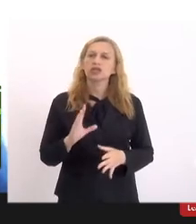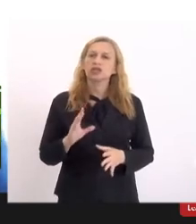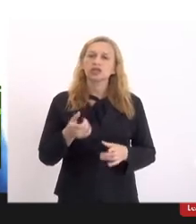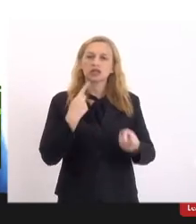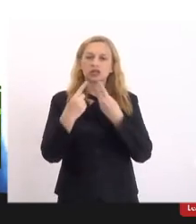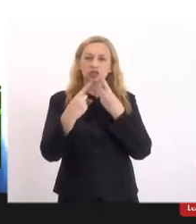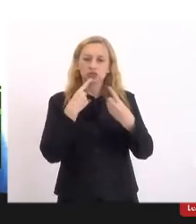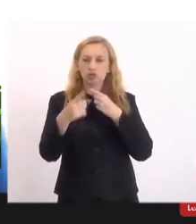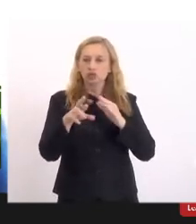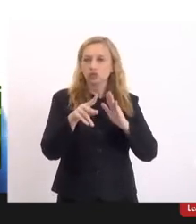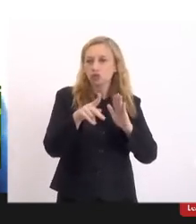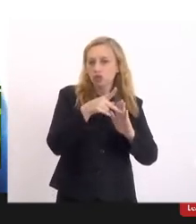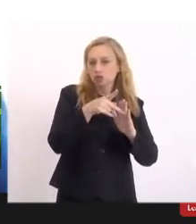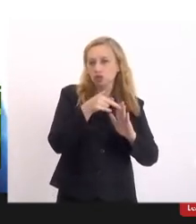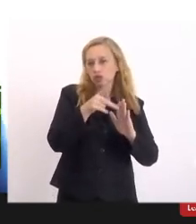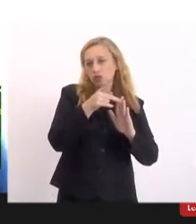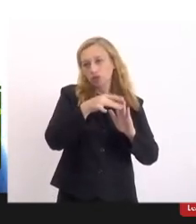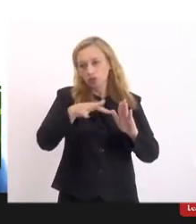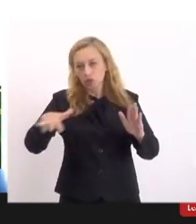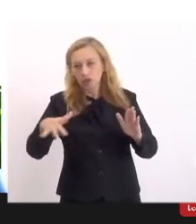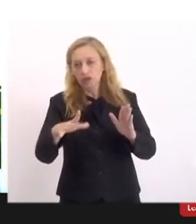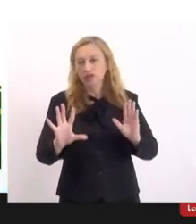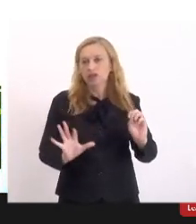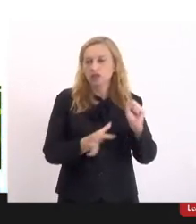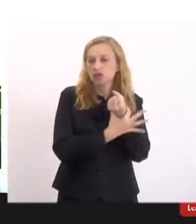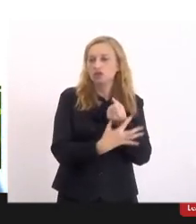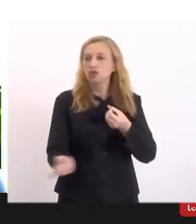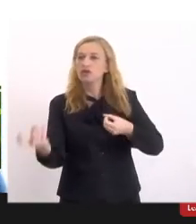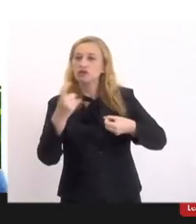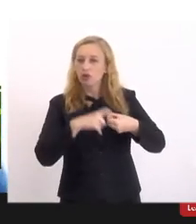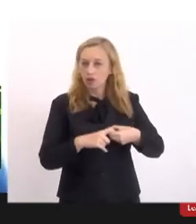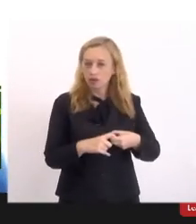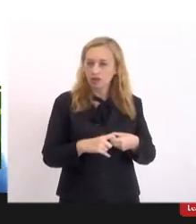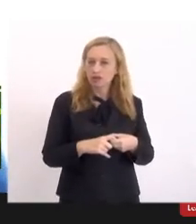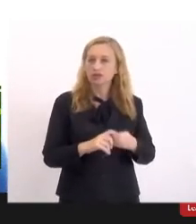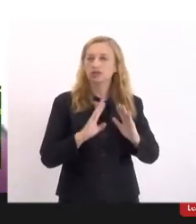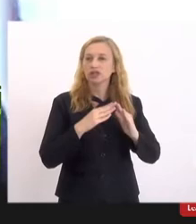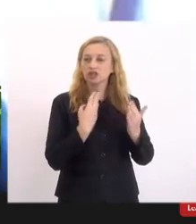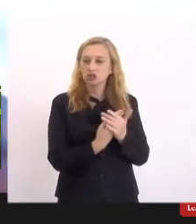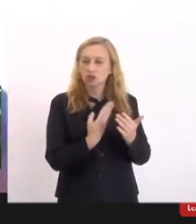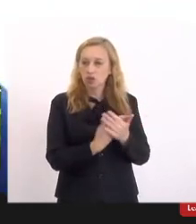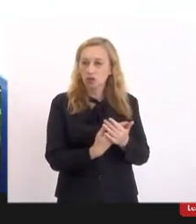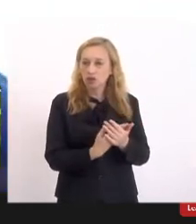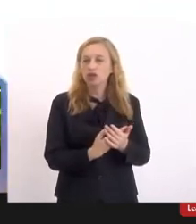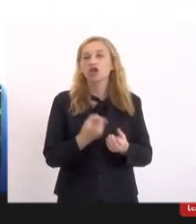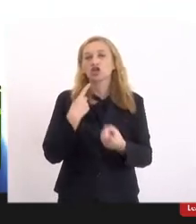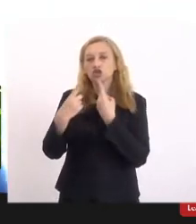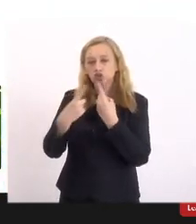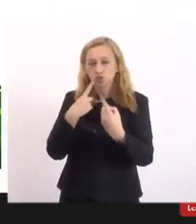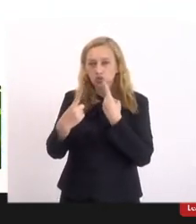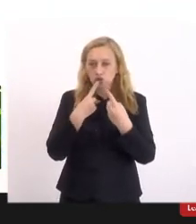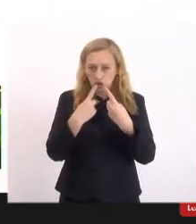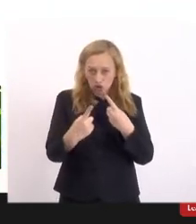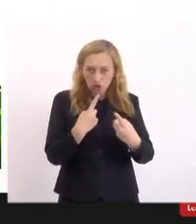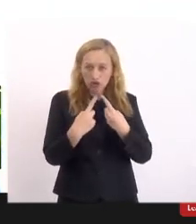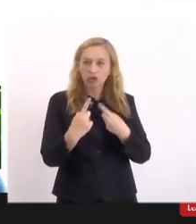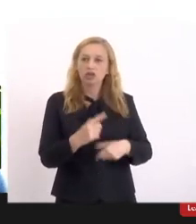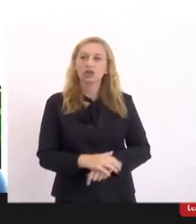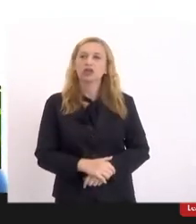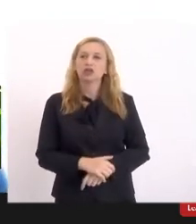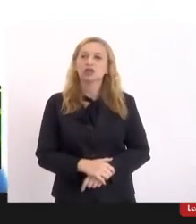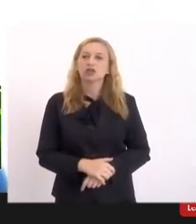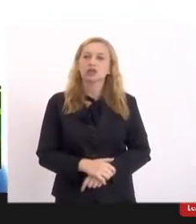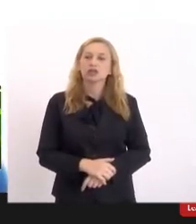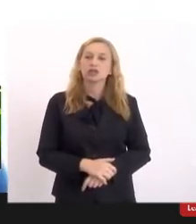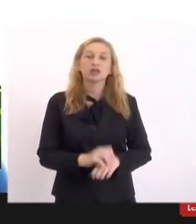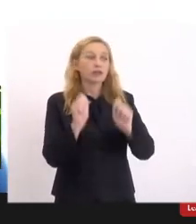dos protocolos, um retorno seguro, que a gente tem debatido no âmbito da Comissão de Educação, que a gente tem debatido no âmbito da